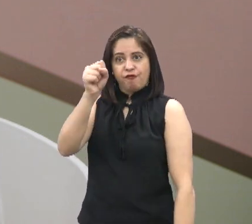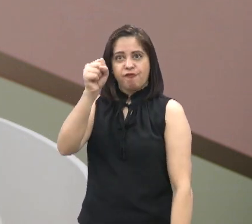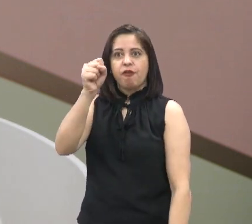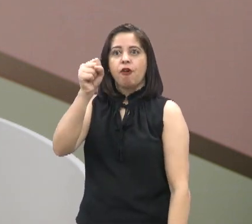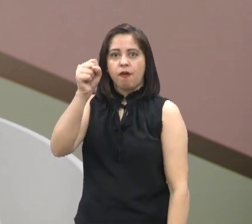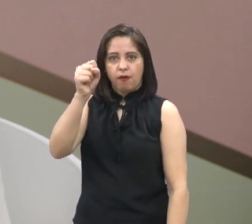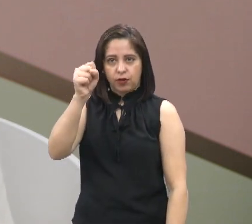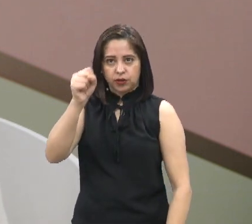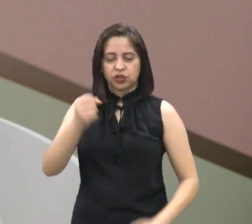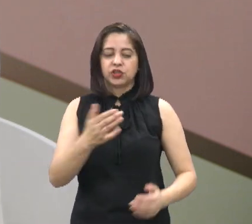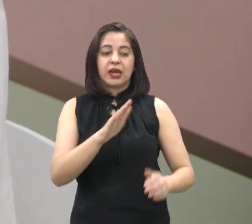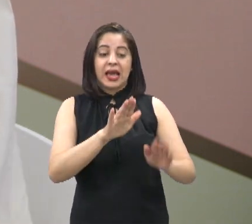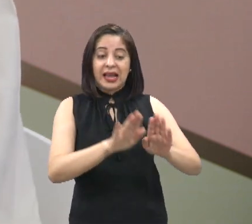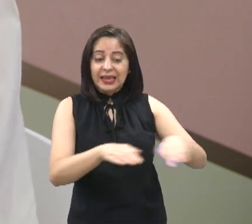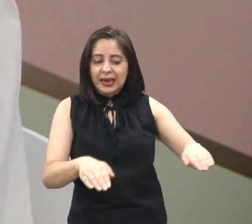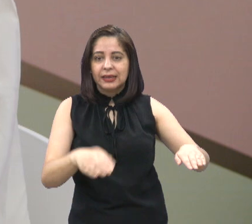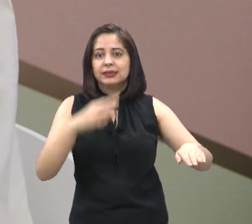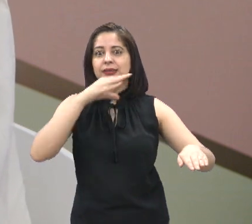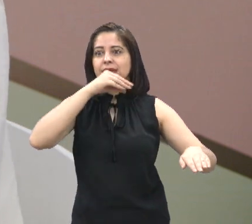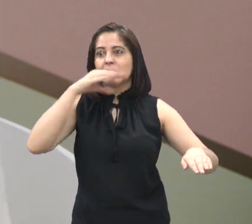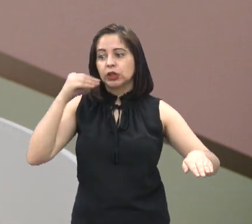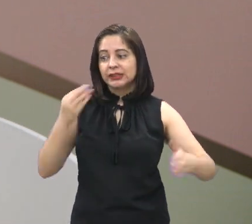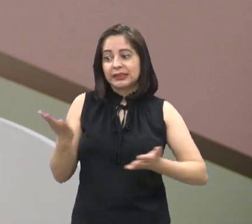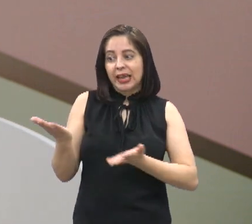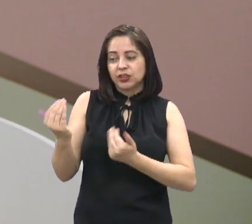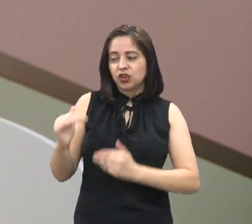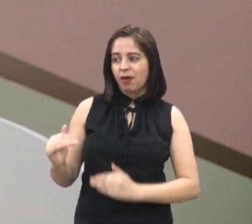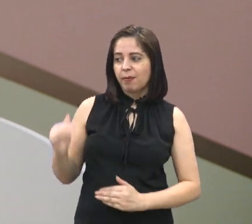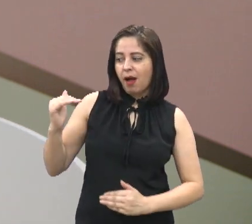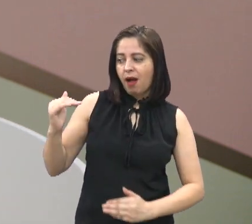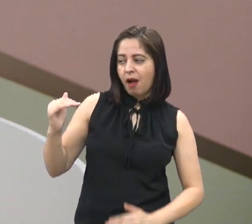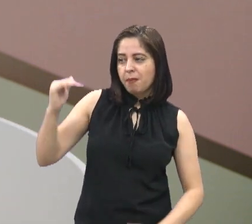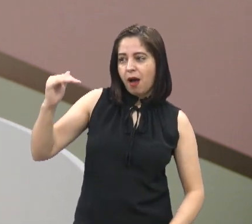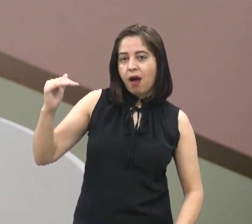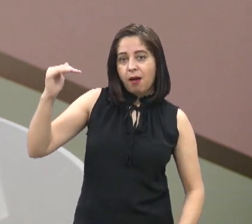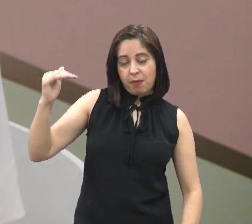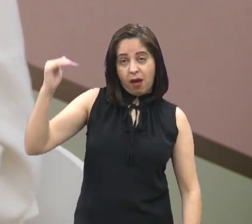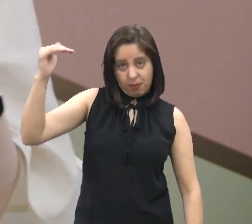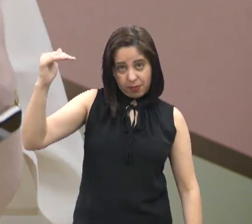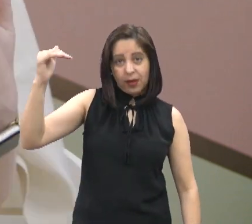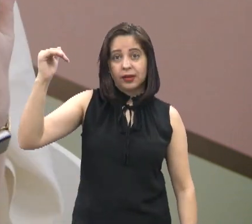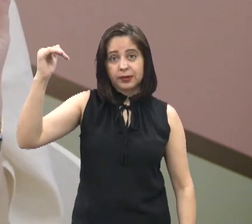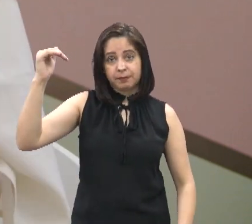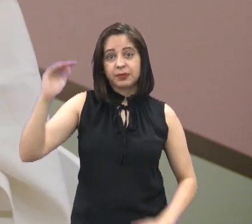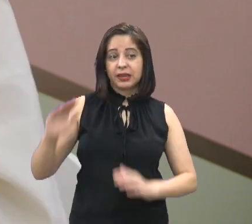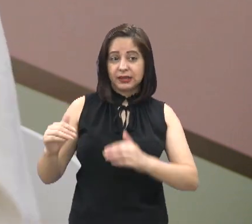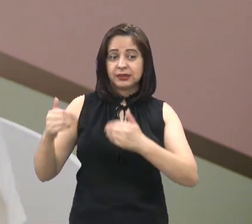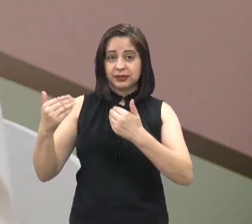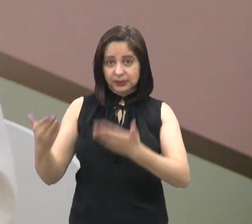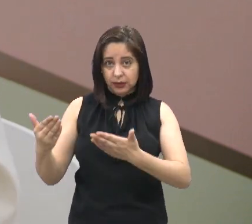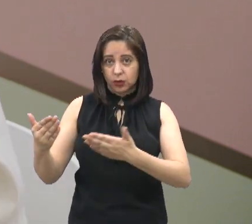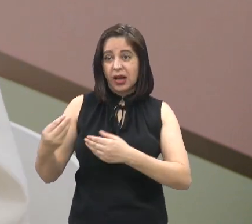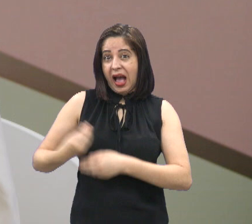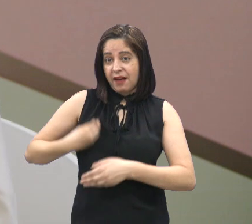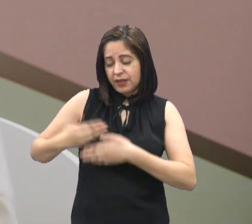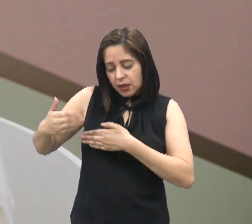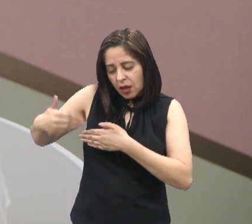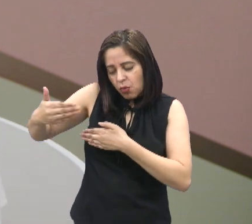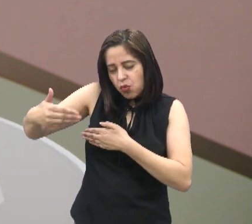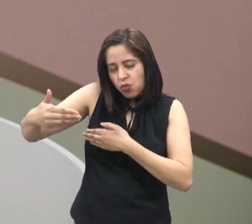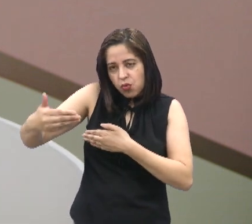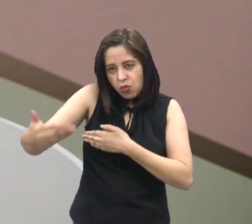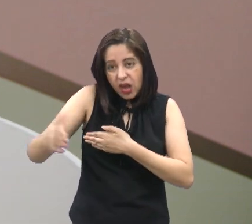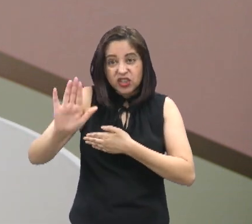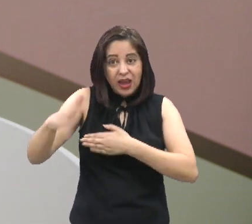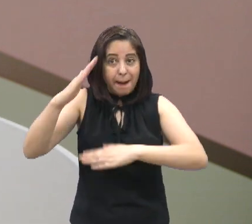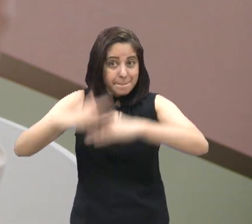jovem, e isso pode ajudar aí já falando de um outro conceito que seria da parte da osteoporose, da osteopenia. Então, no decorrer dos anos, essa prática de